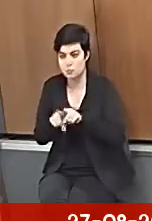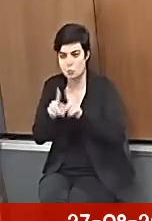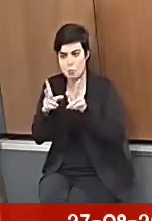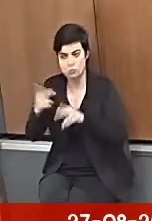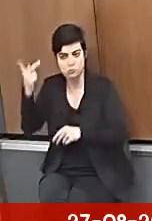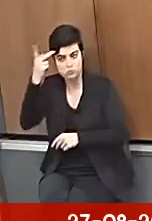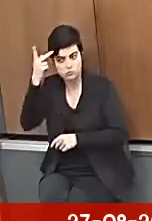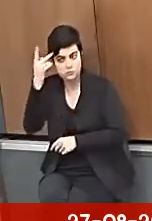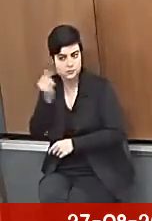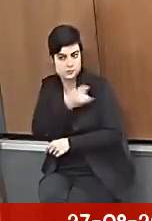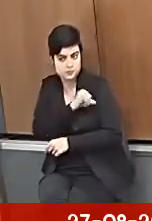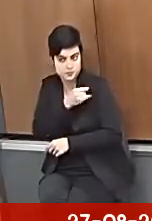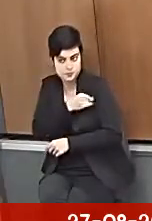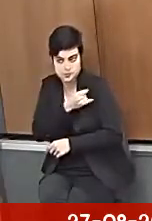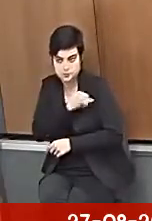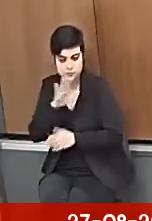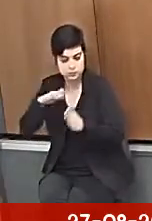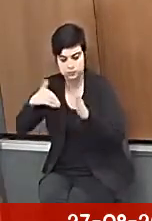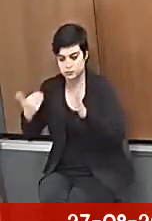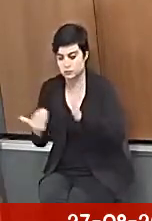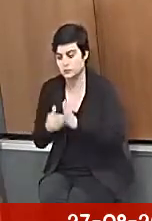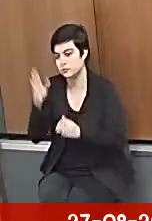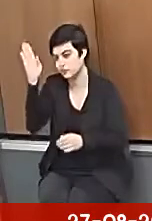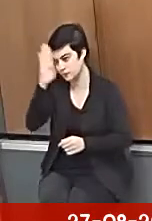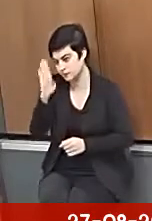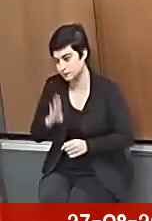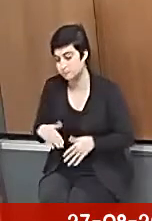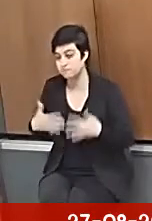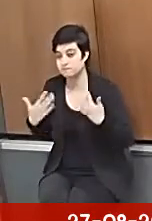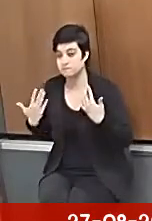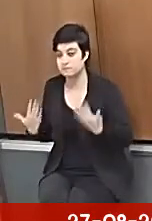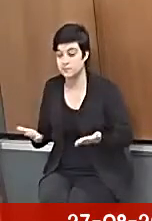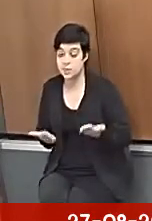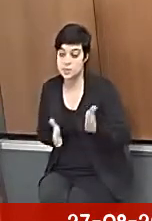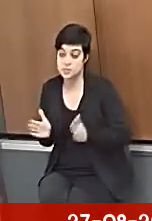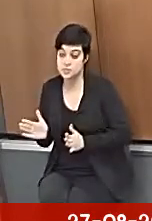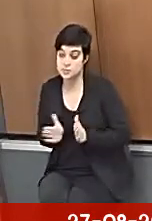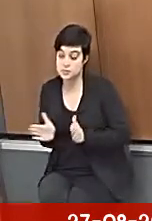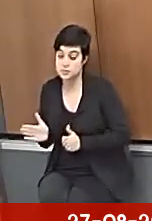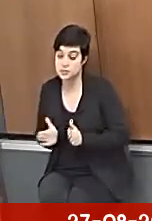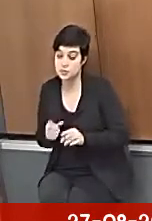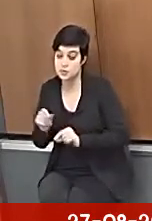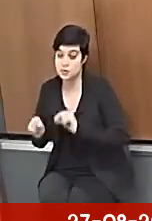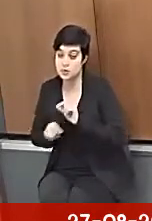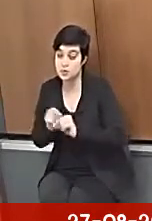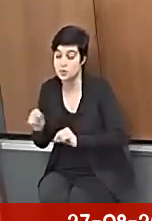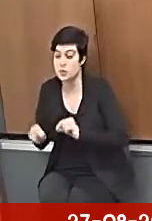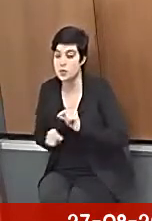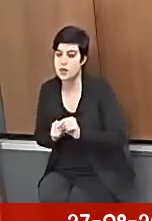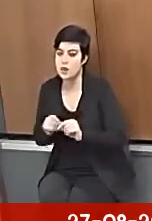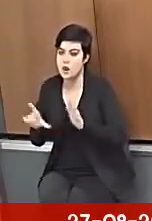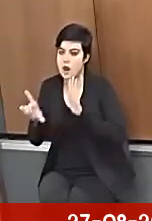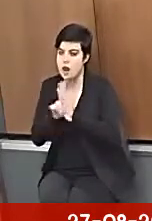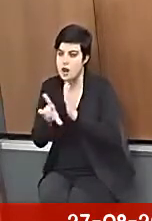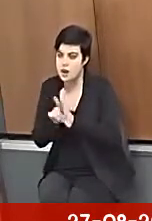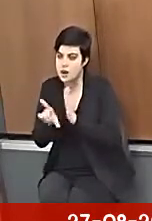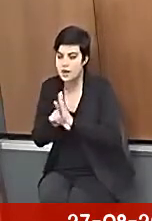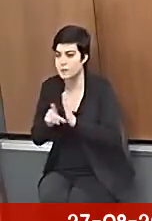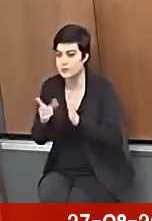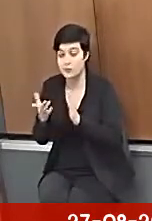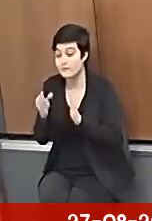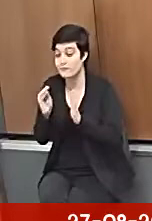rio são paulo o restante do brasil né a questão da acessibilidade galera sair não é questão de lei não ser